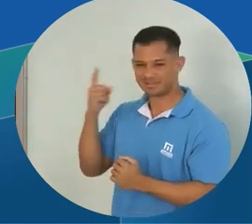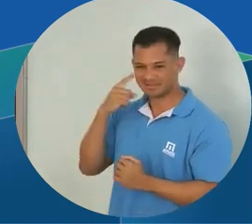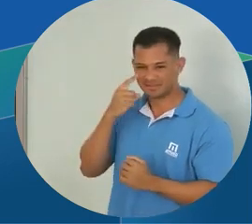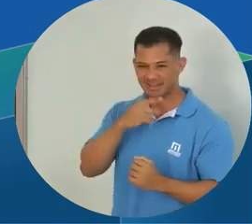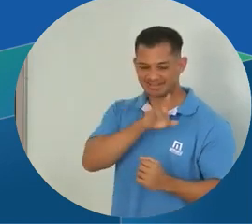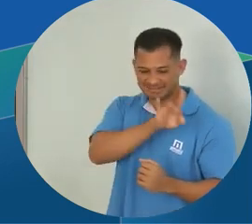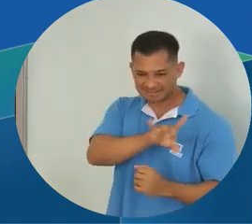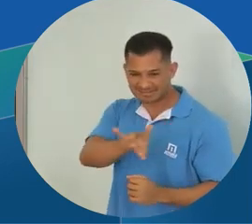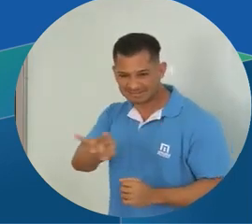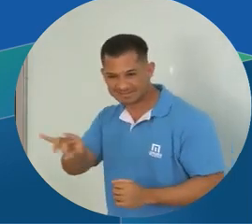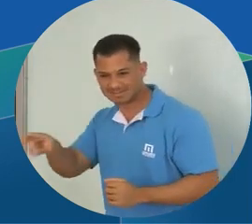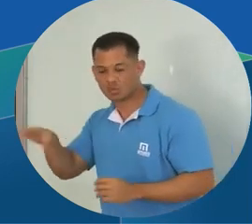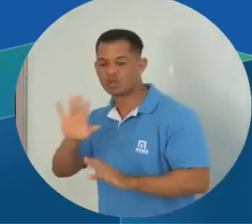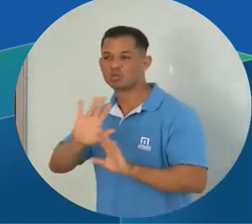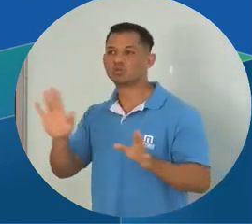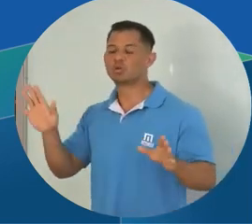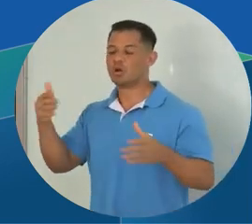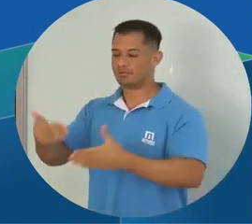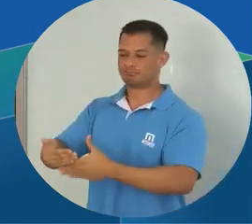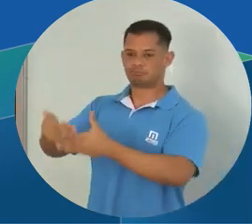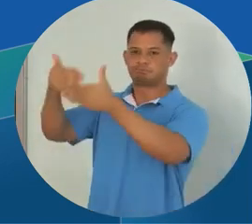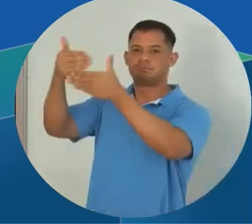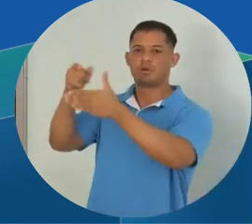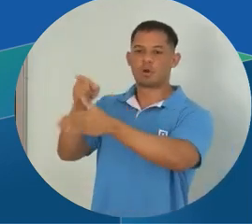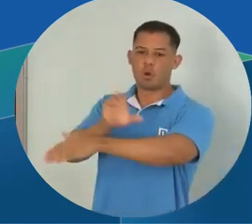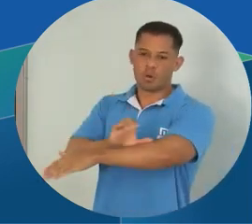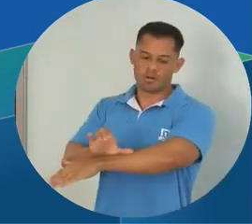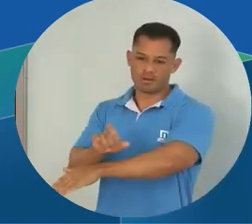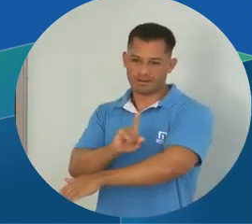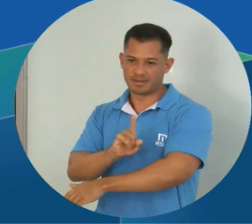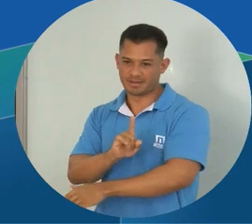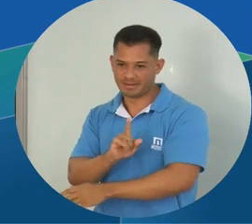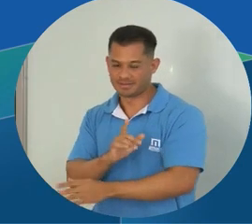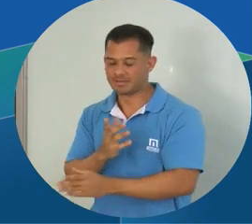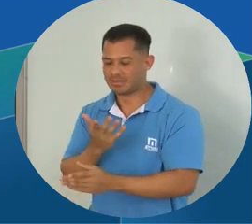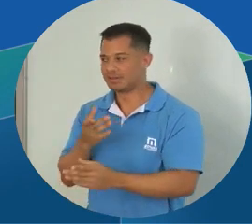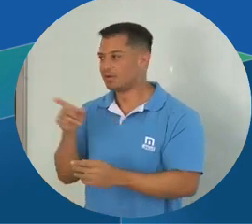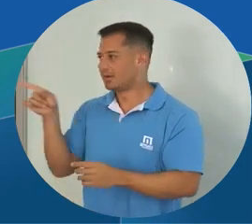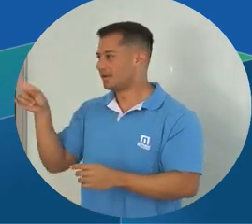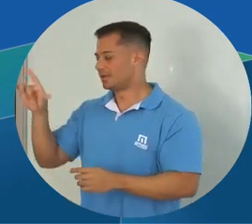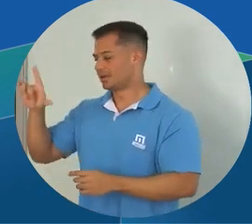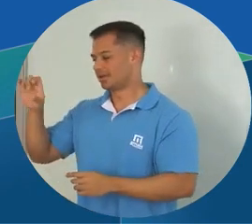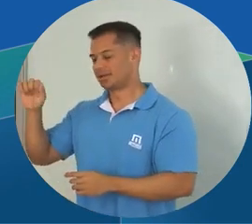de concreto. Então, como foi dito aí pelo Leandro,